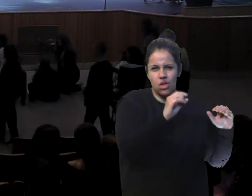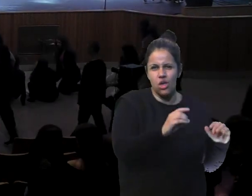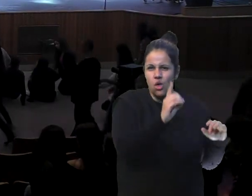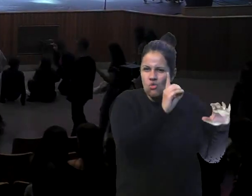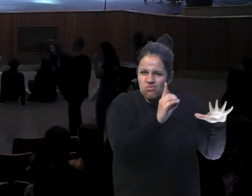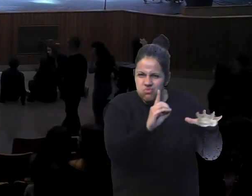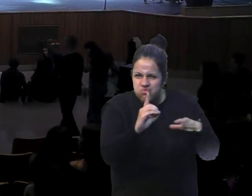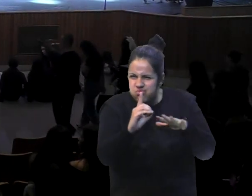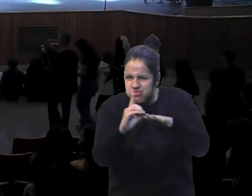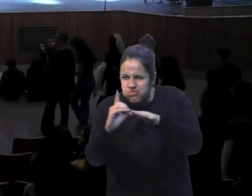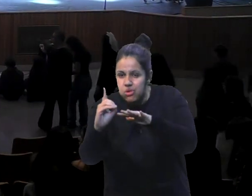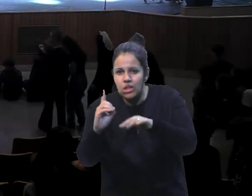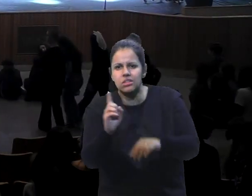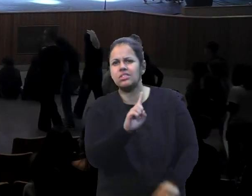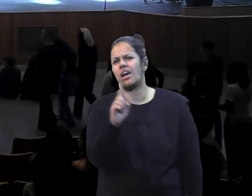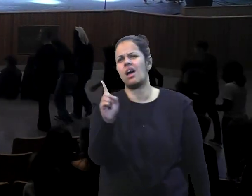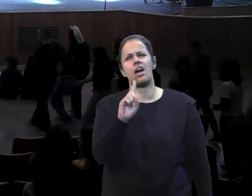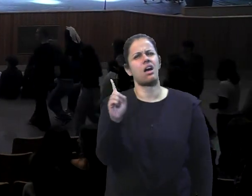Não mais multidão.